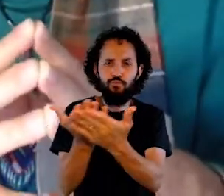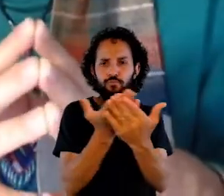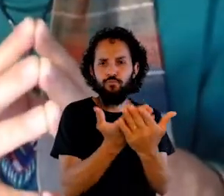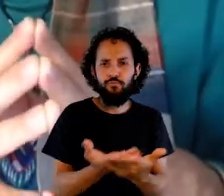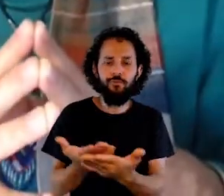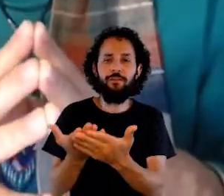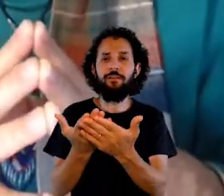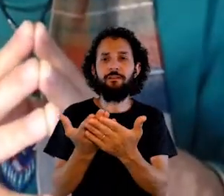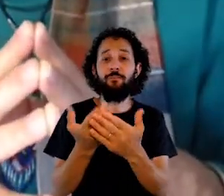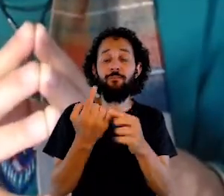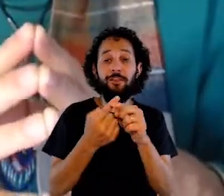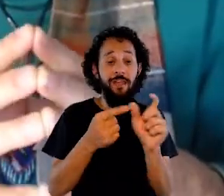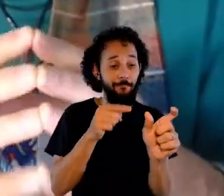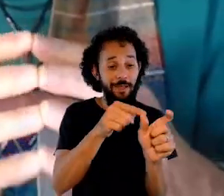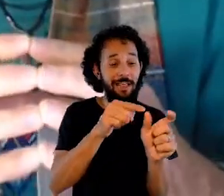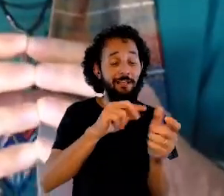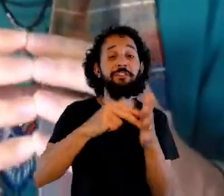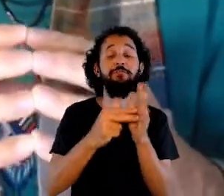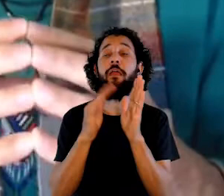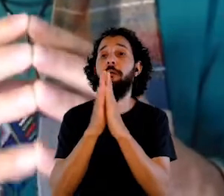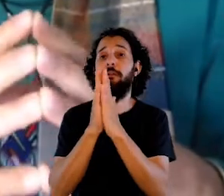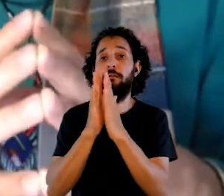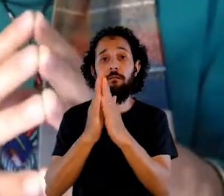prece. Né?